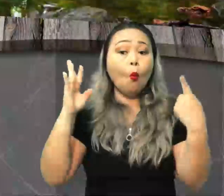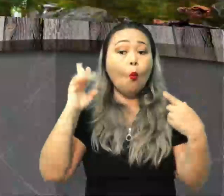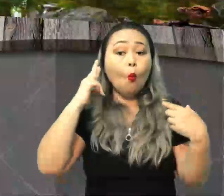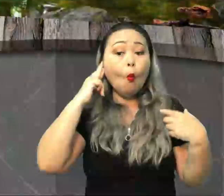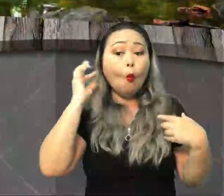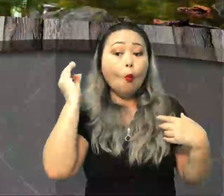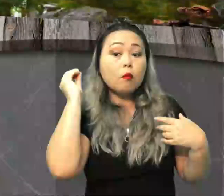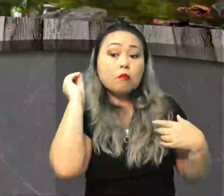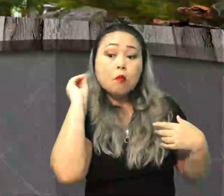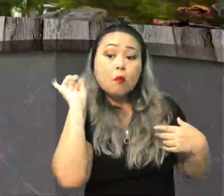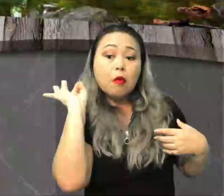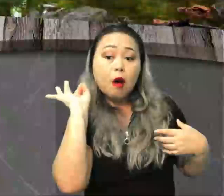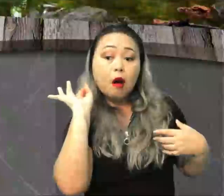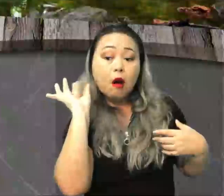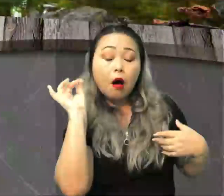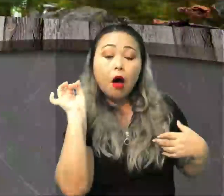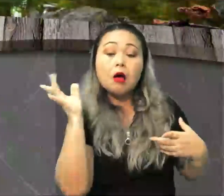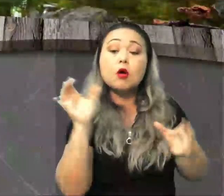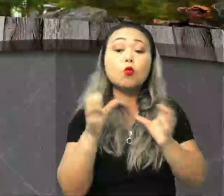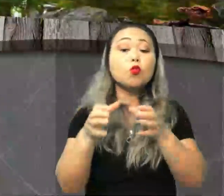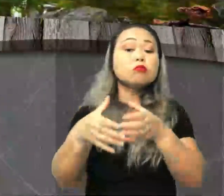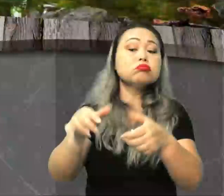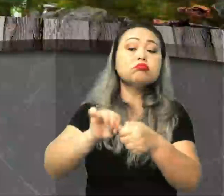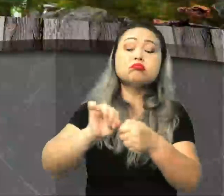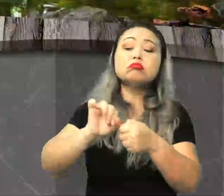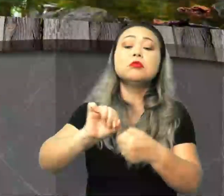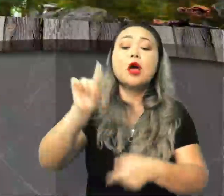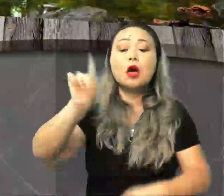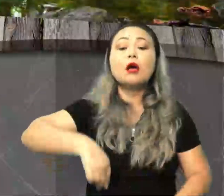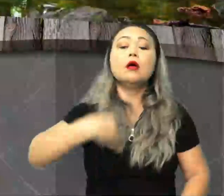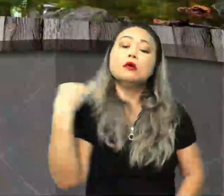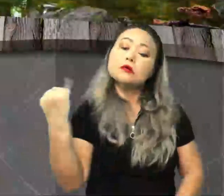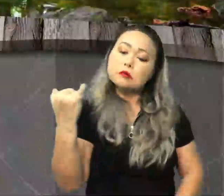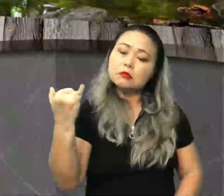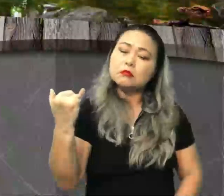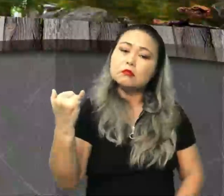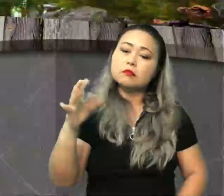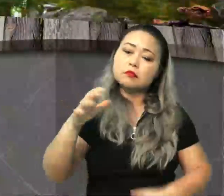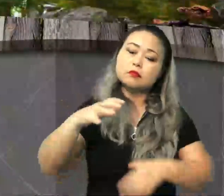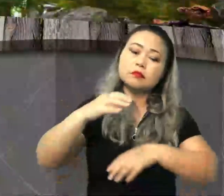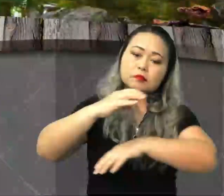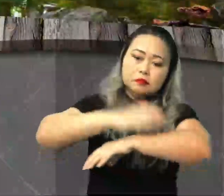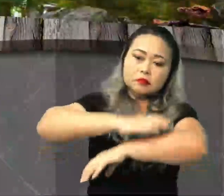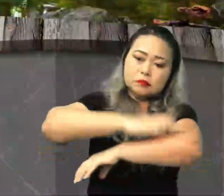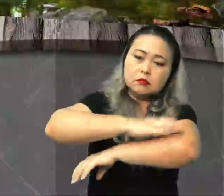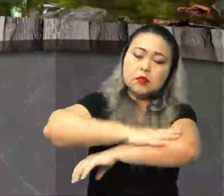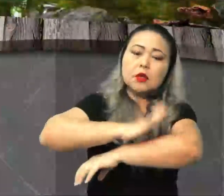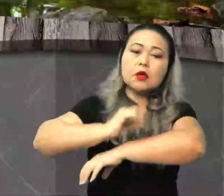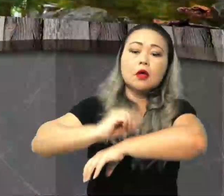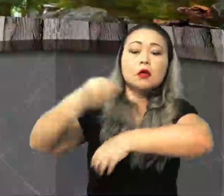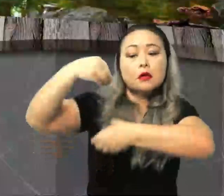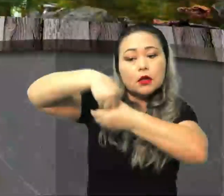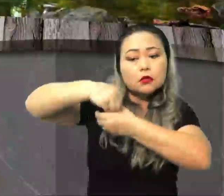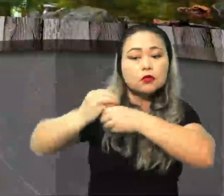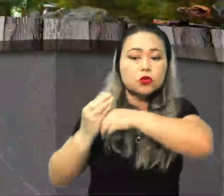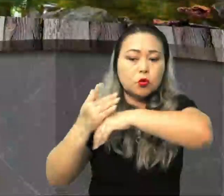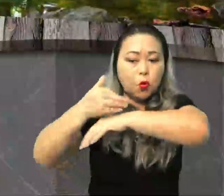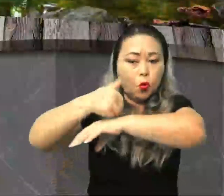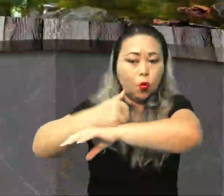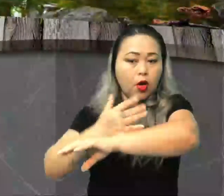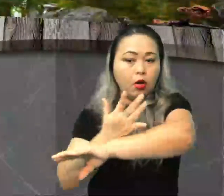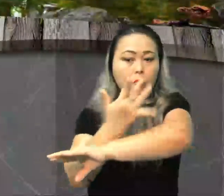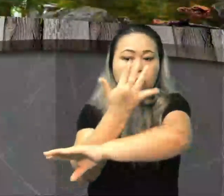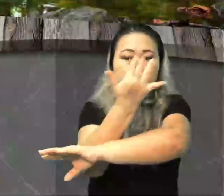tem mais organismo desse grupo, tá? Então, eles são muito importantes dentro de um ecossistema, tá